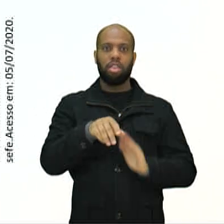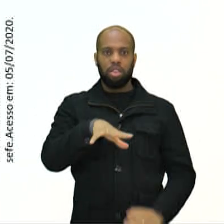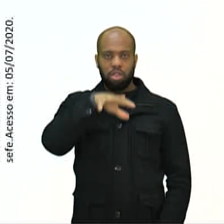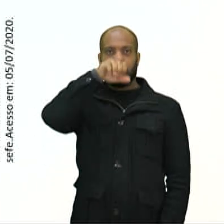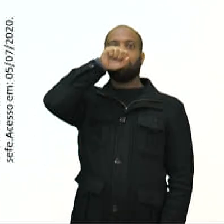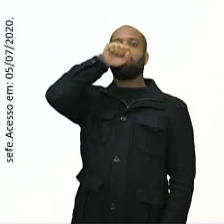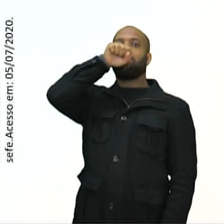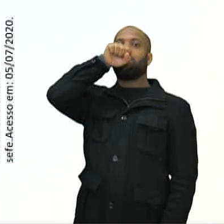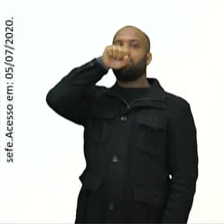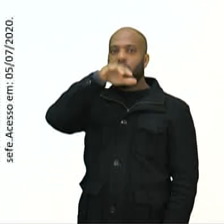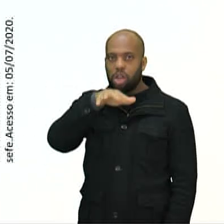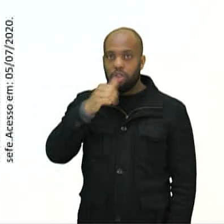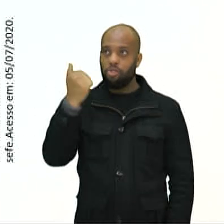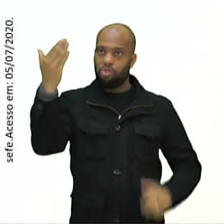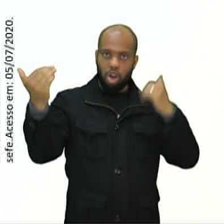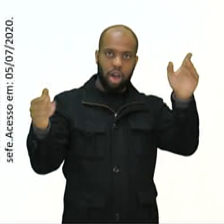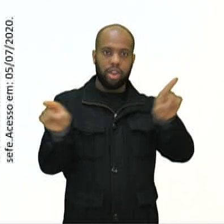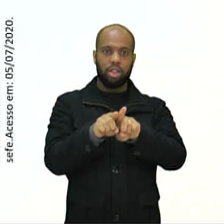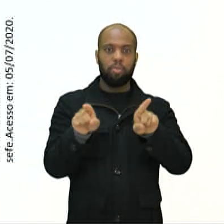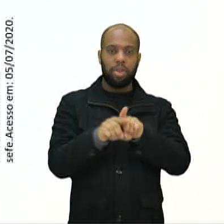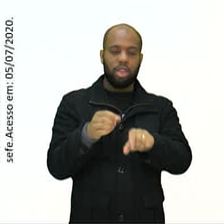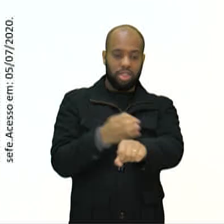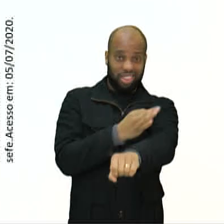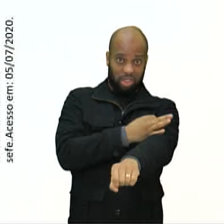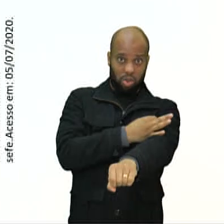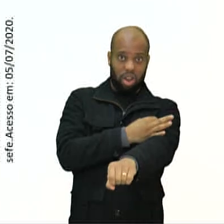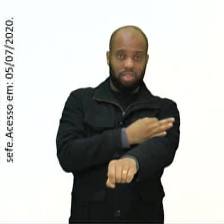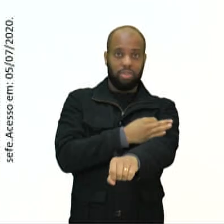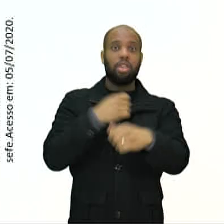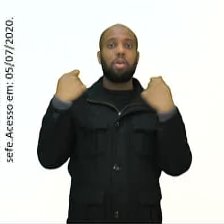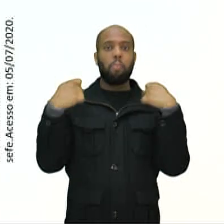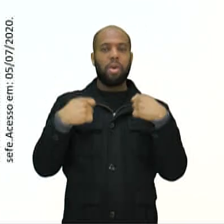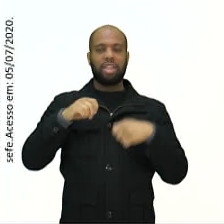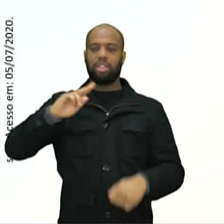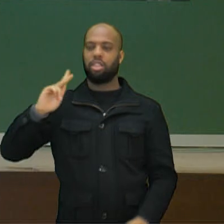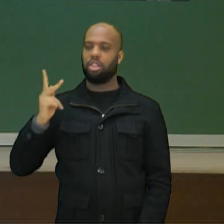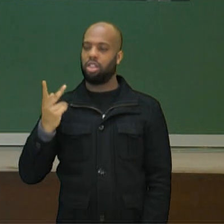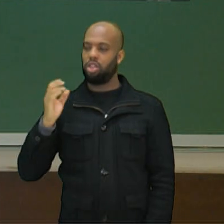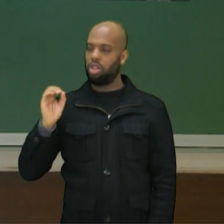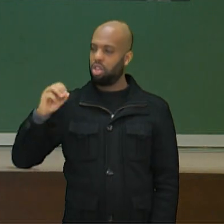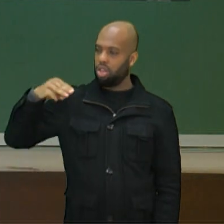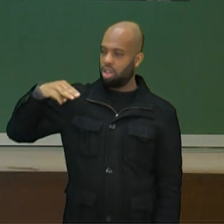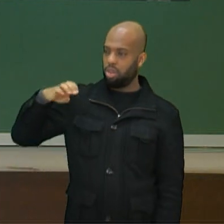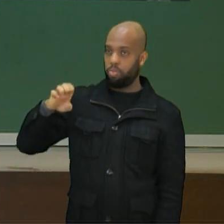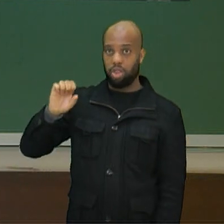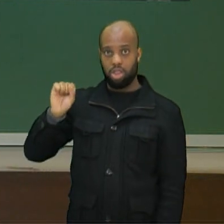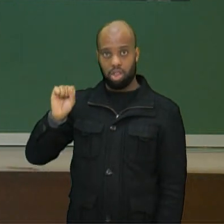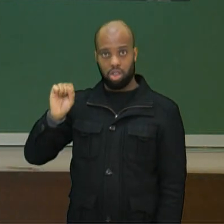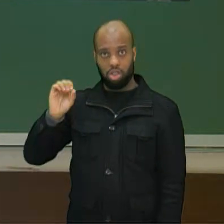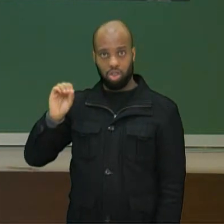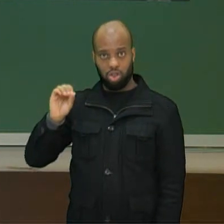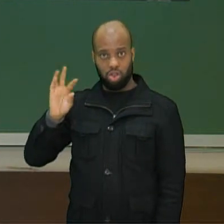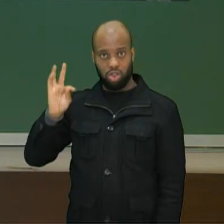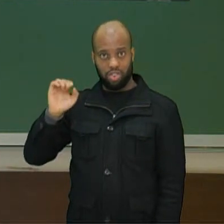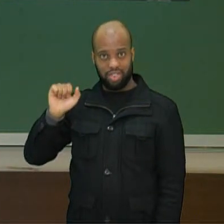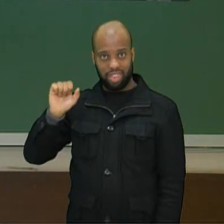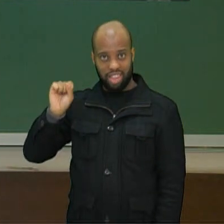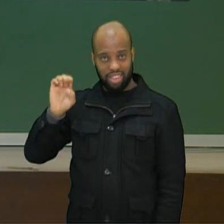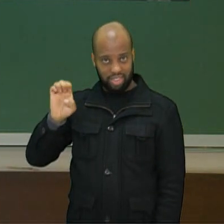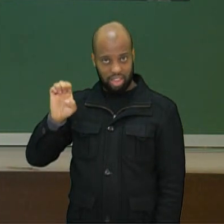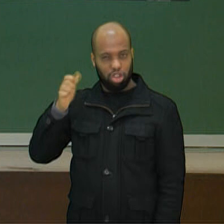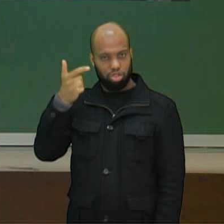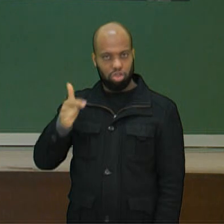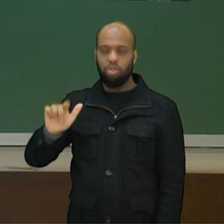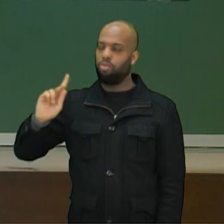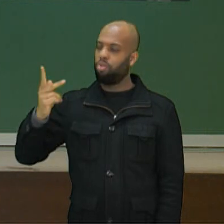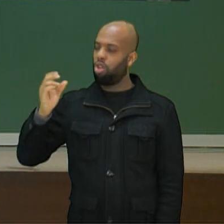respiração celular é importante, pensando na homeostase, ou seja, o equilíbrio do organismo, tanto quando eu não